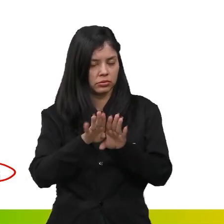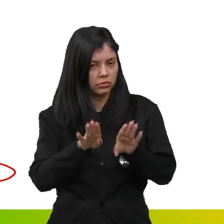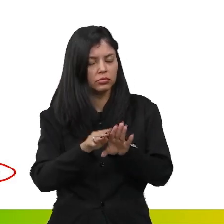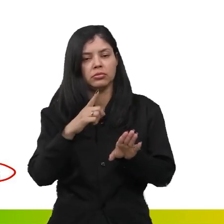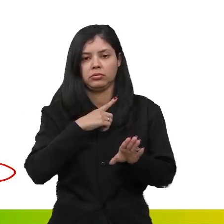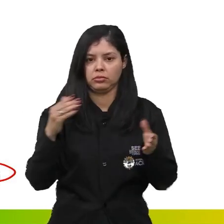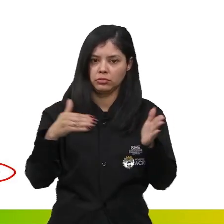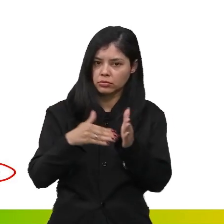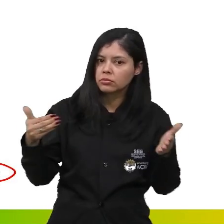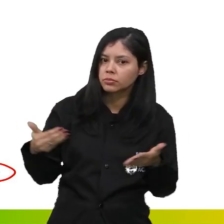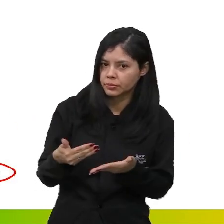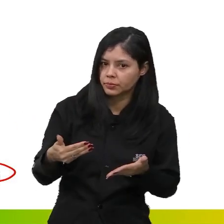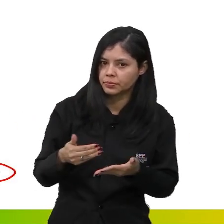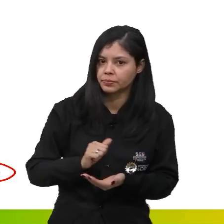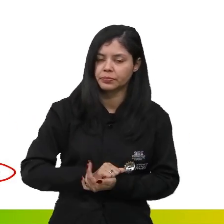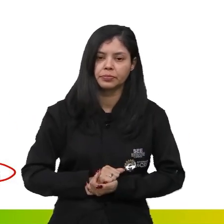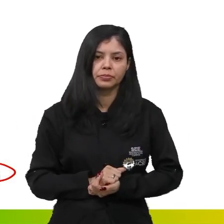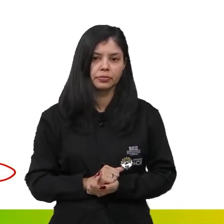que temos até hoje.